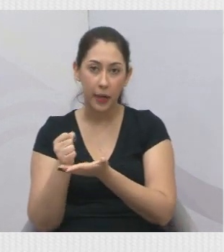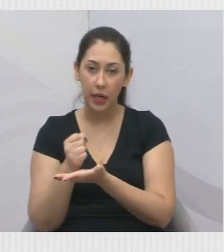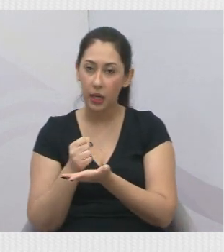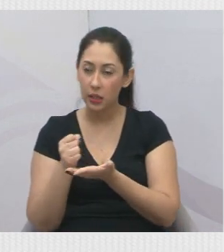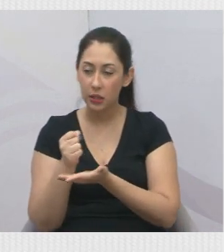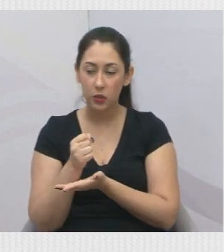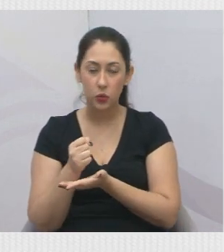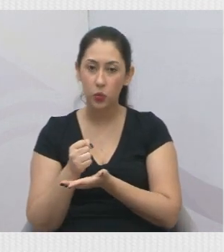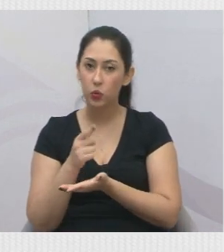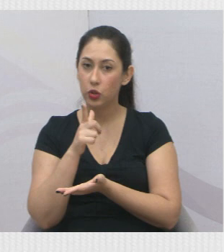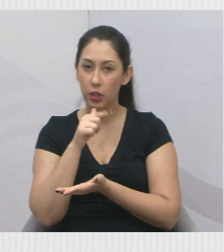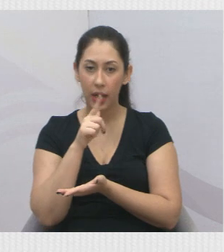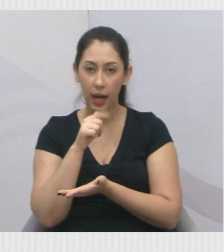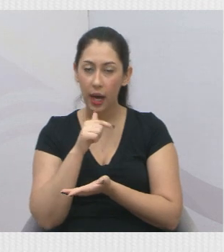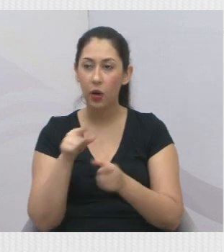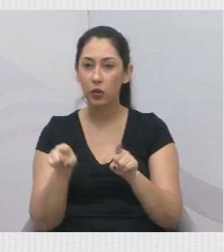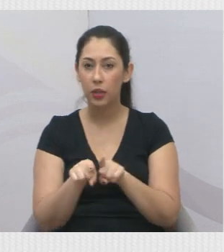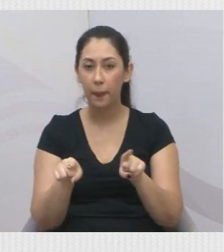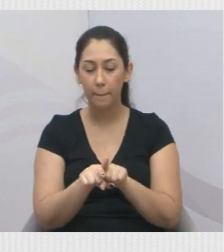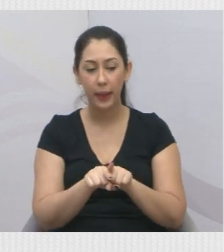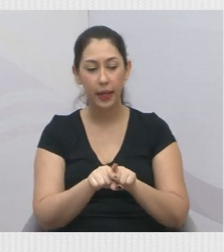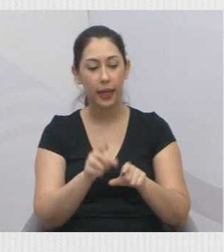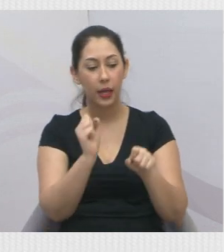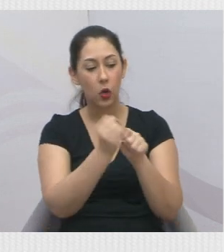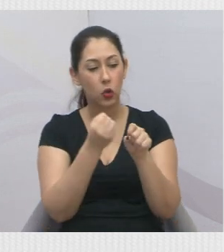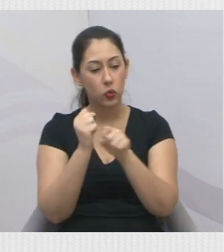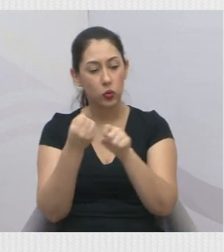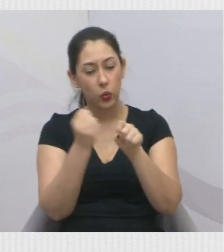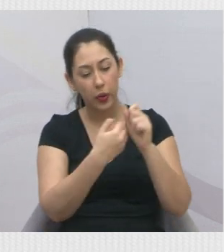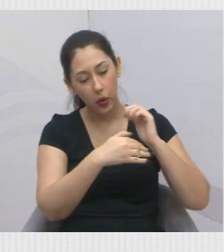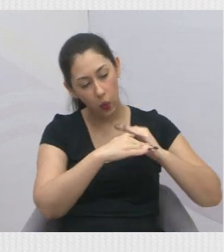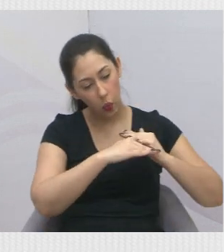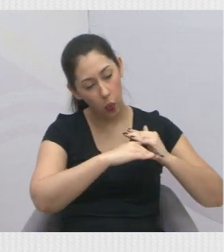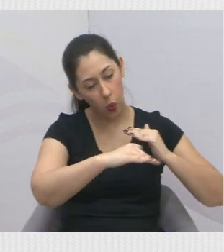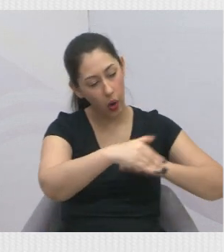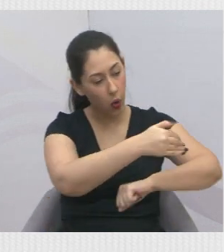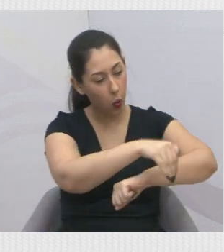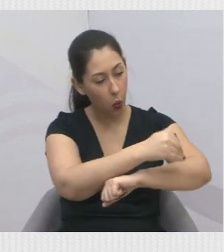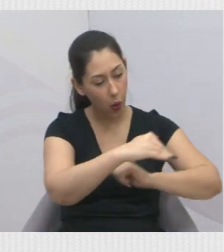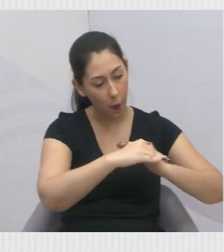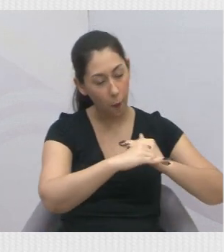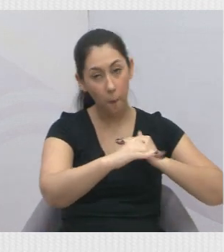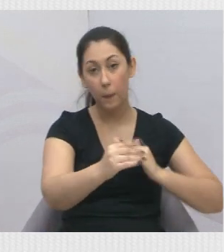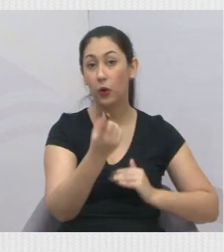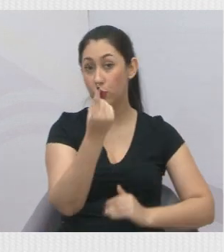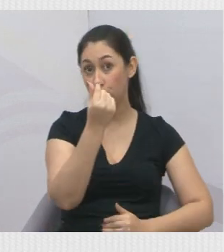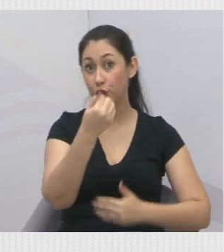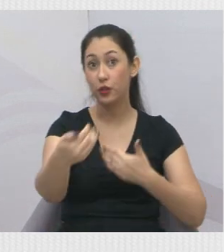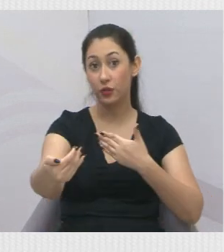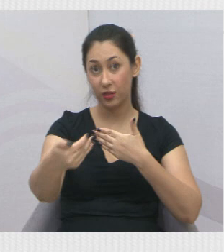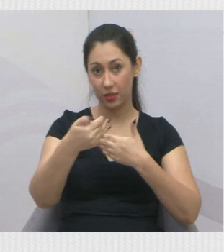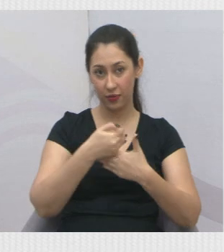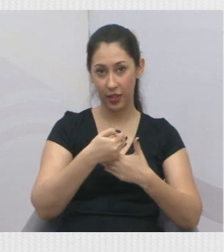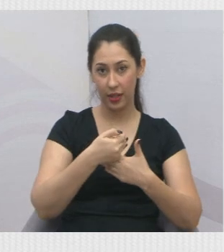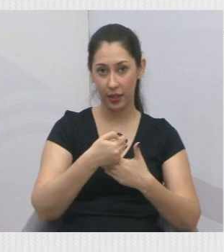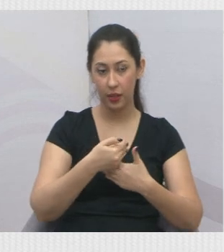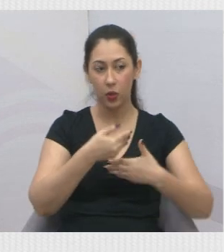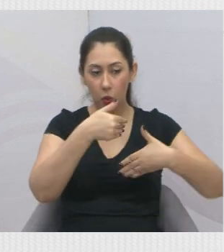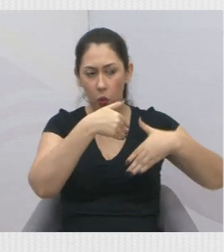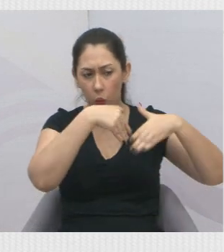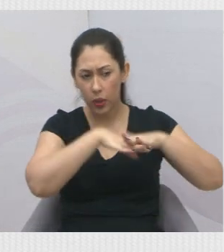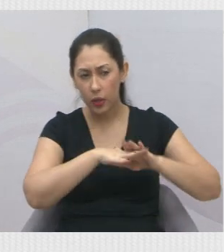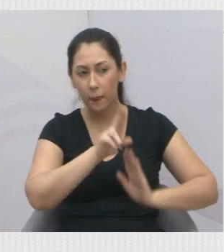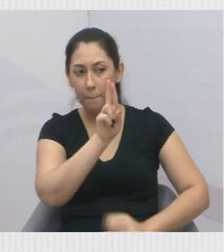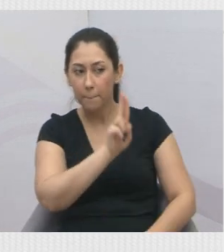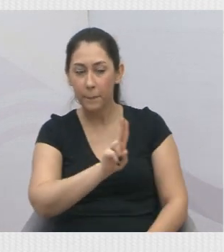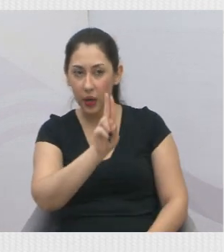esgoto, né? Pavimentação e drenagem de ruas e avenidas, né? Então, os recursos que vêm para esses destinos, eles ficam encaixados